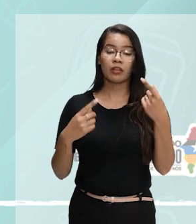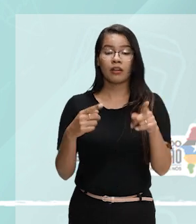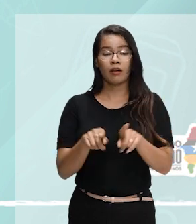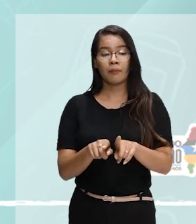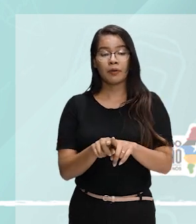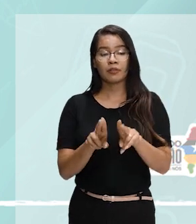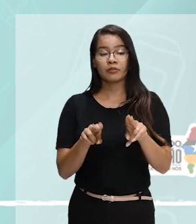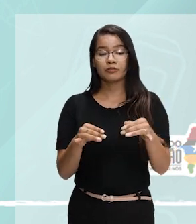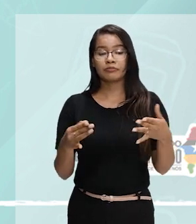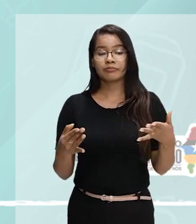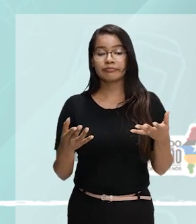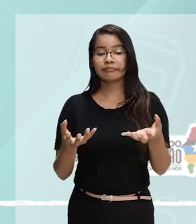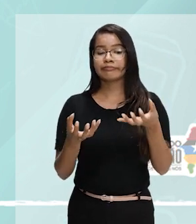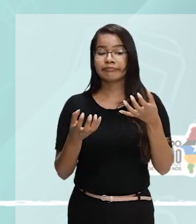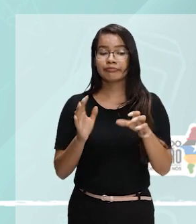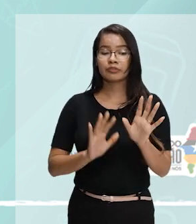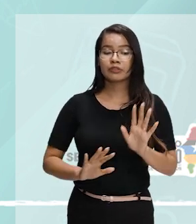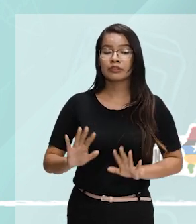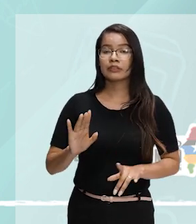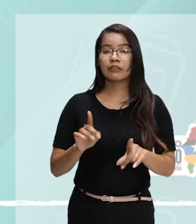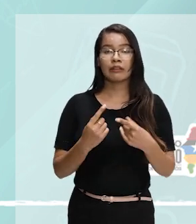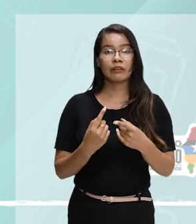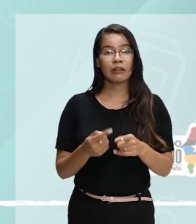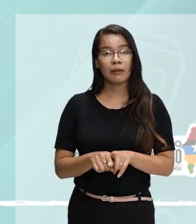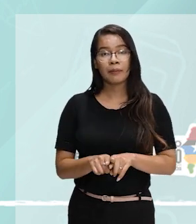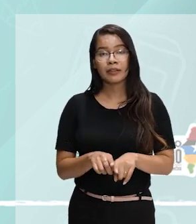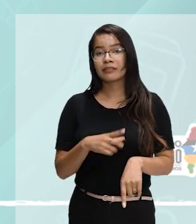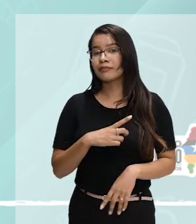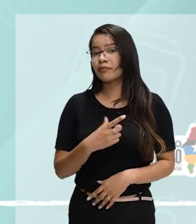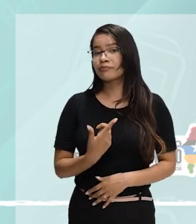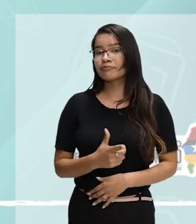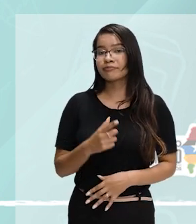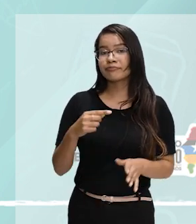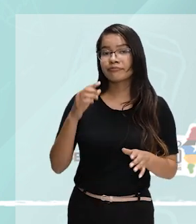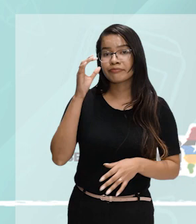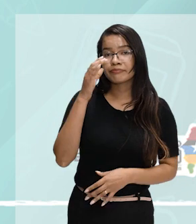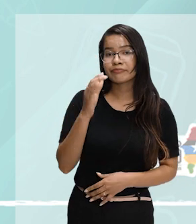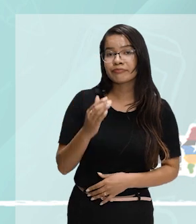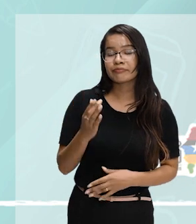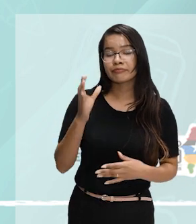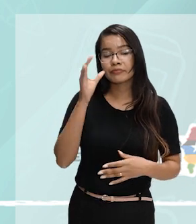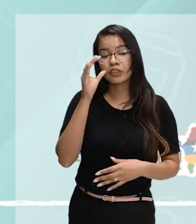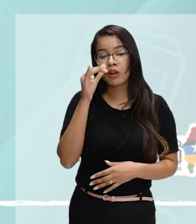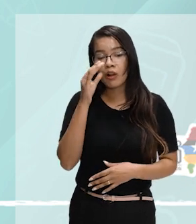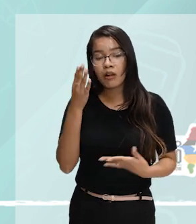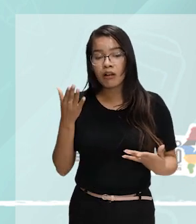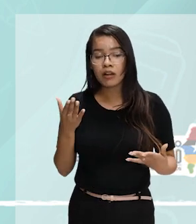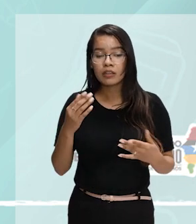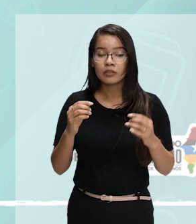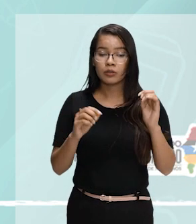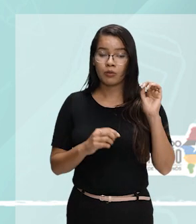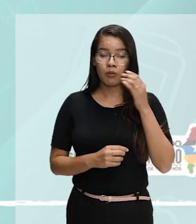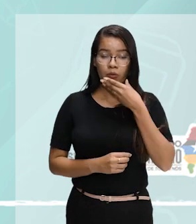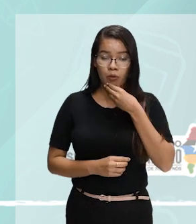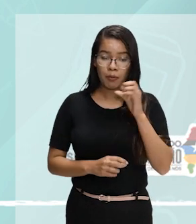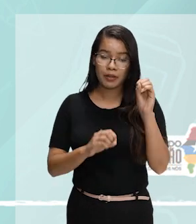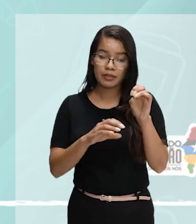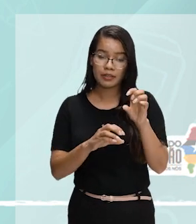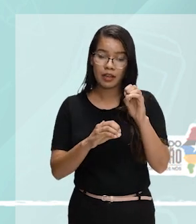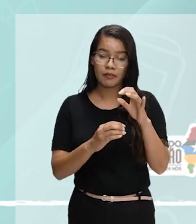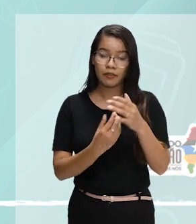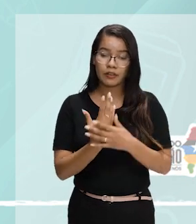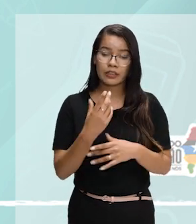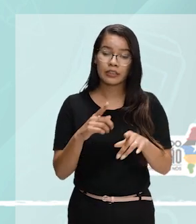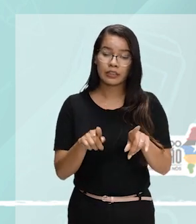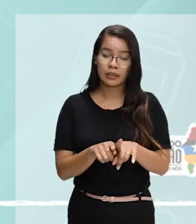a curiosidade indagá-lo. Esse homem ensinara-lhe ofício e, por inaudito milagre, também a ler e